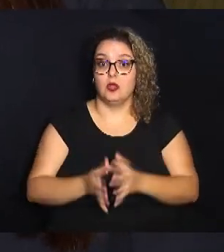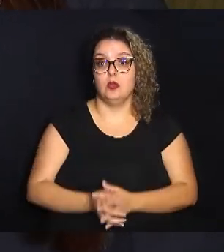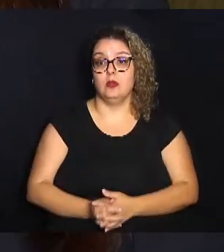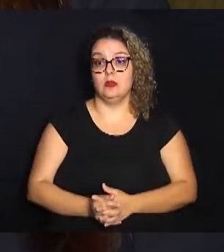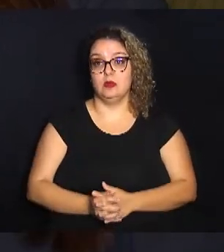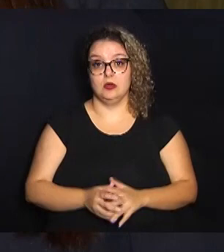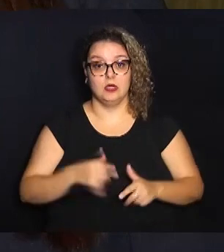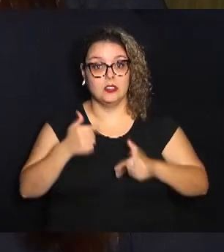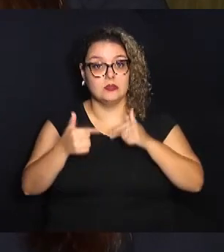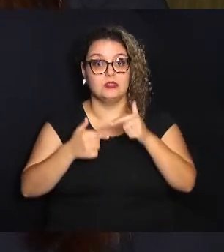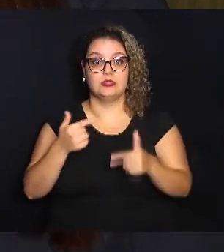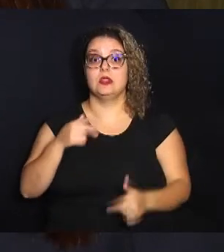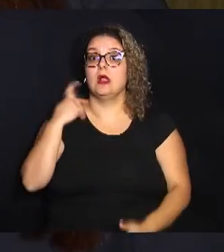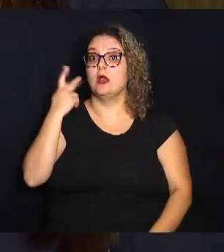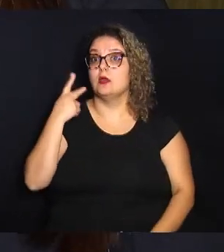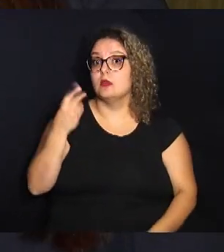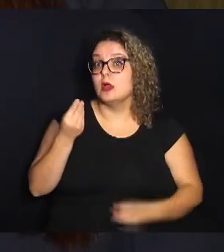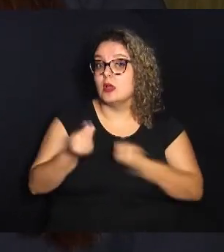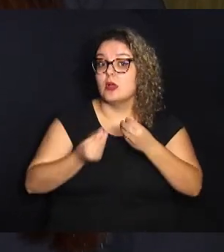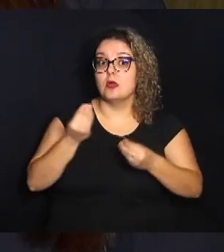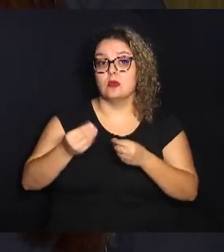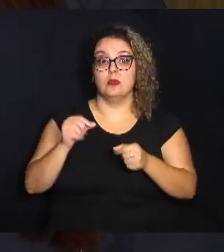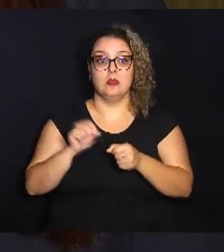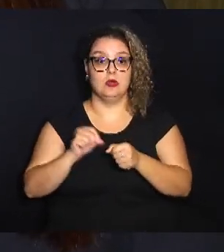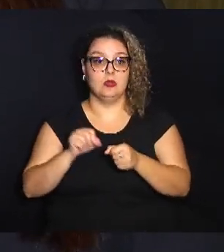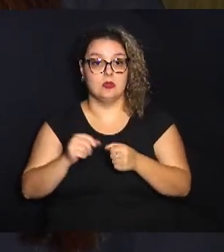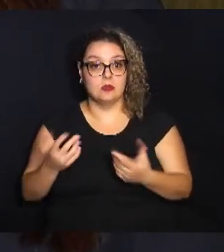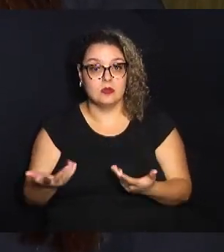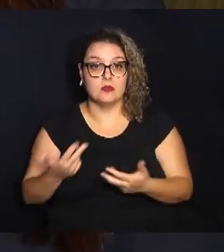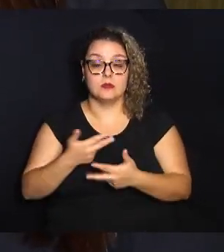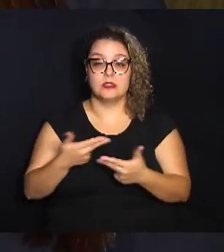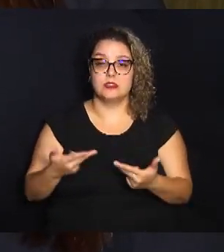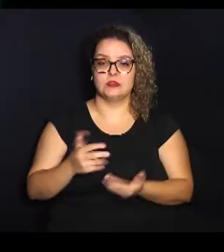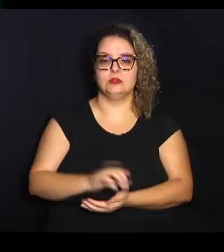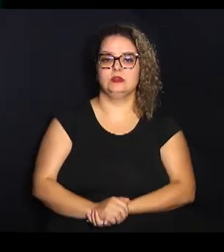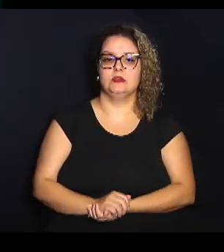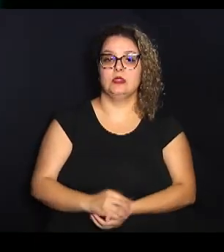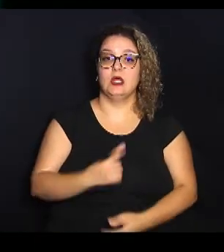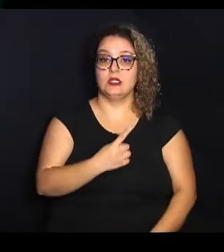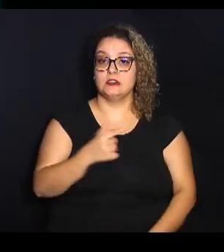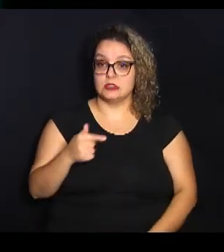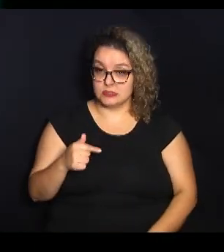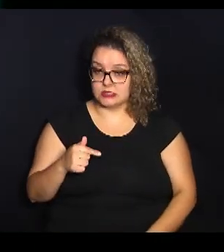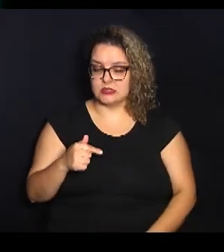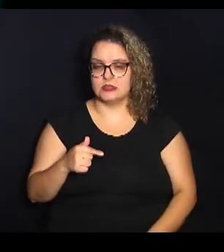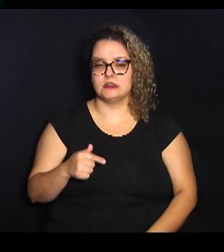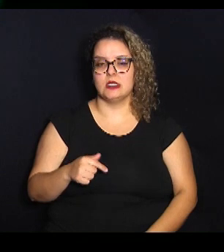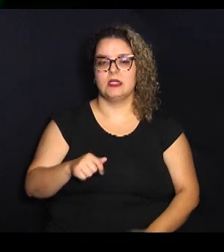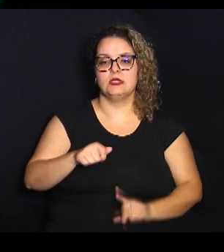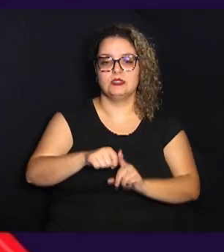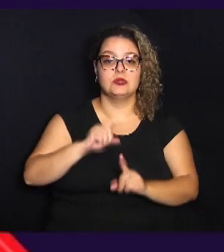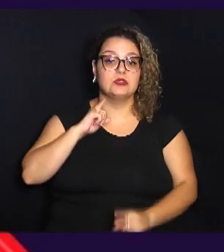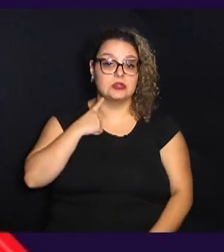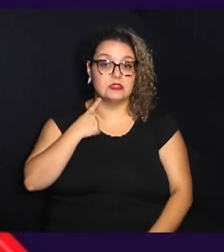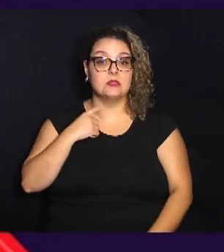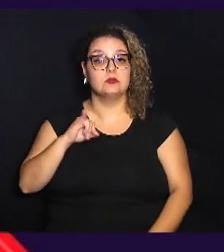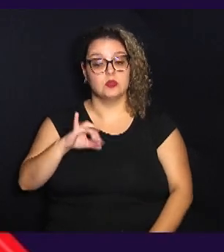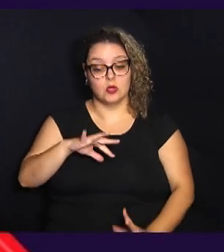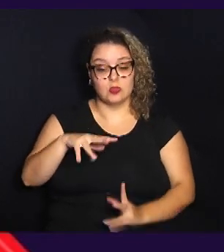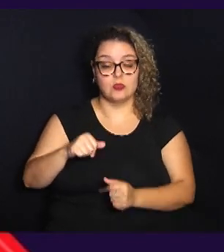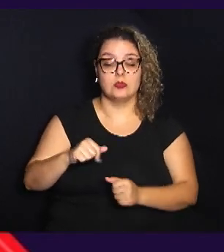gente trabalhava essa essa política como é que nós faríamos as coisas 17 de maio é a data